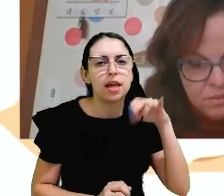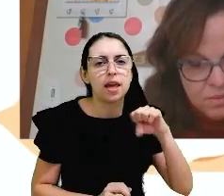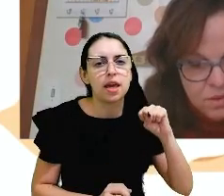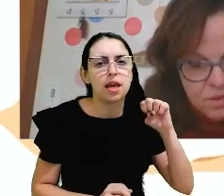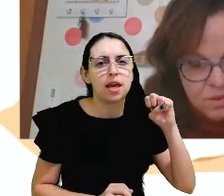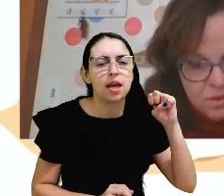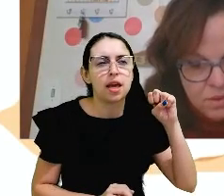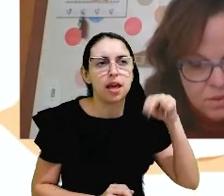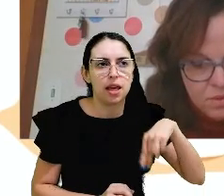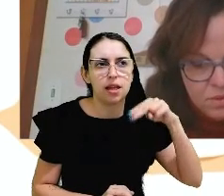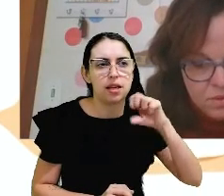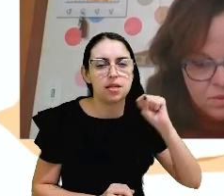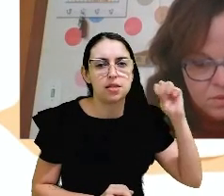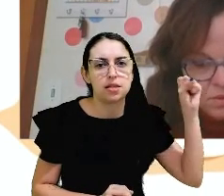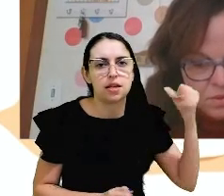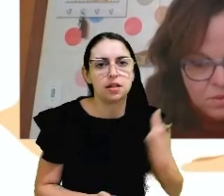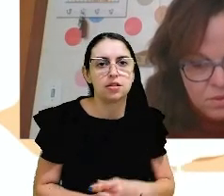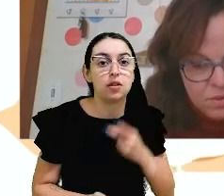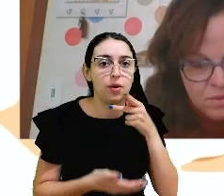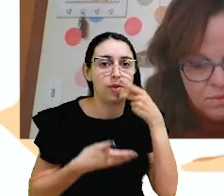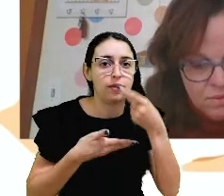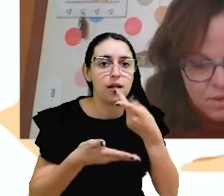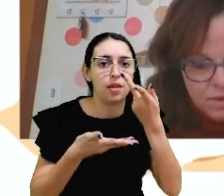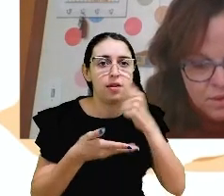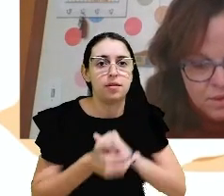da União. Doutora Letícia, tem a palavra.